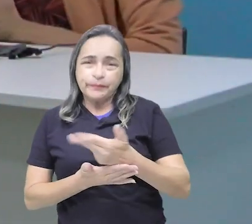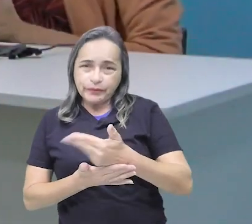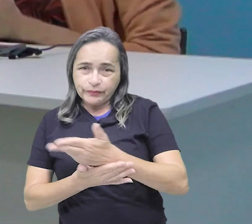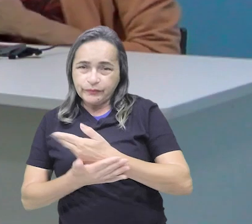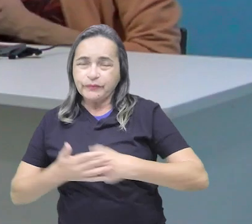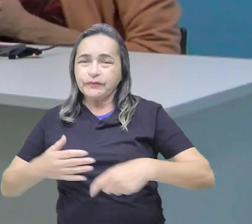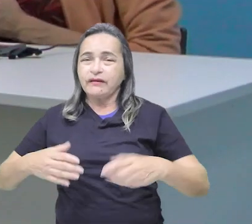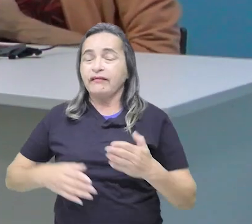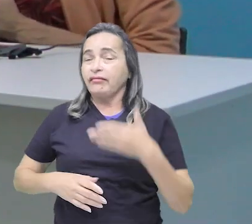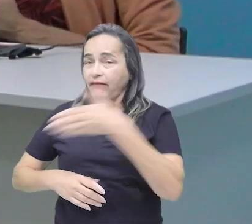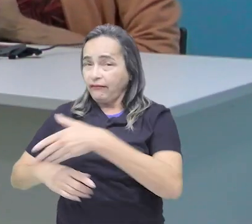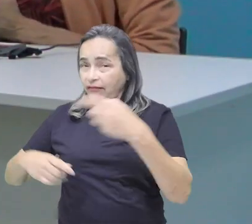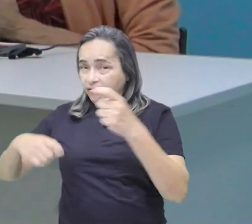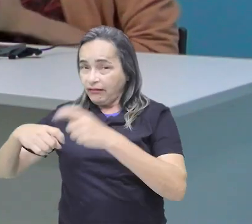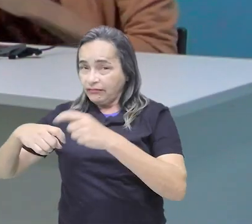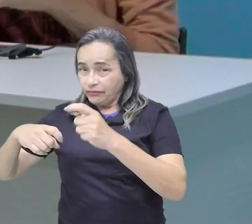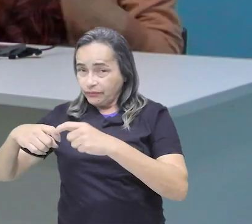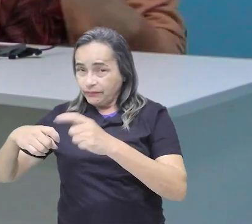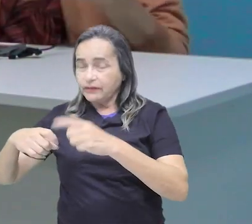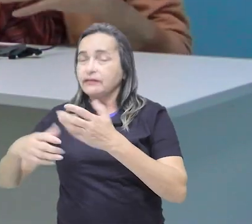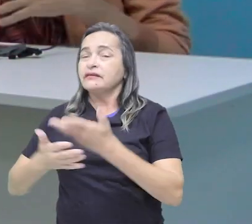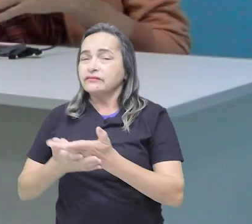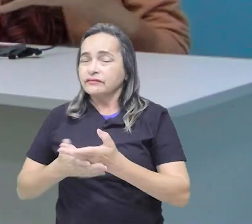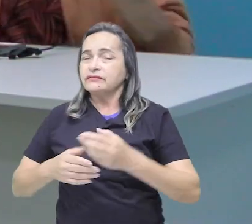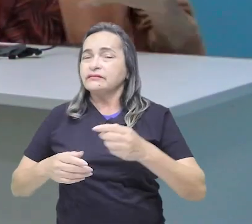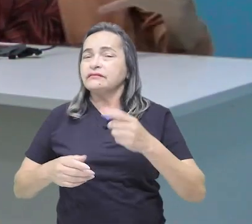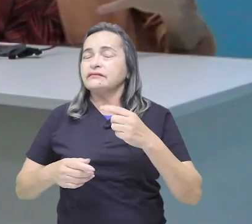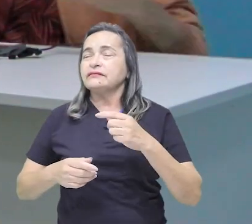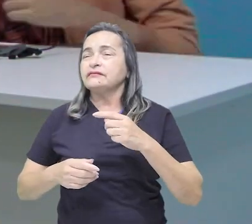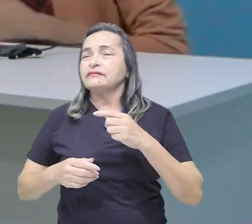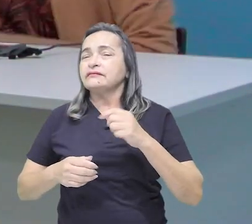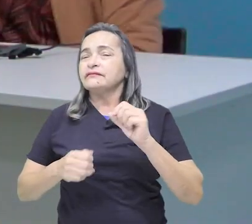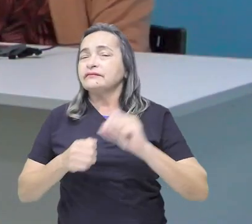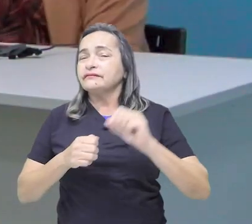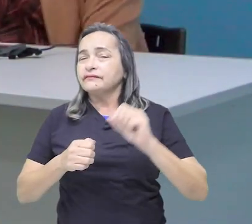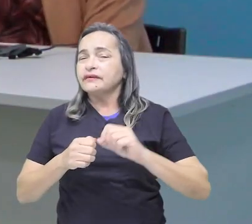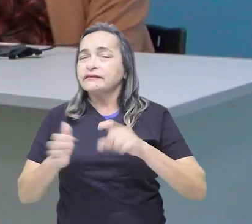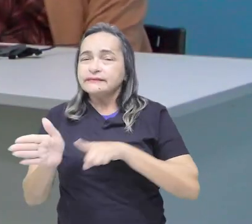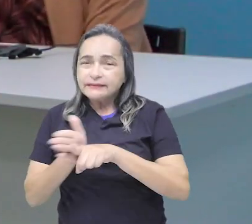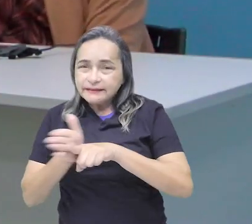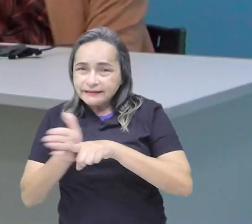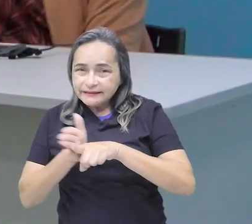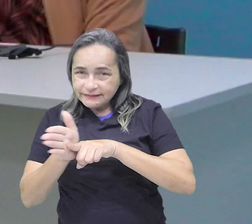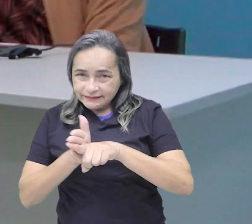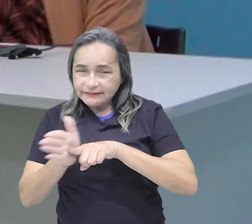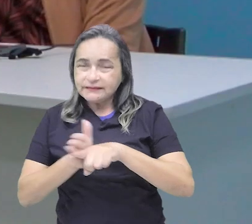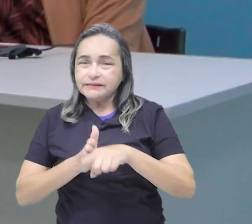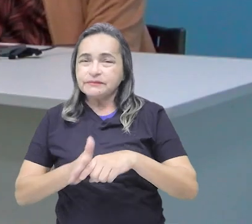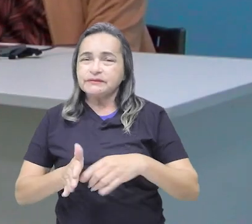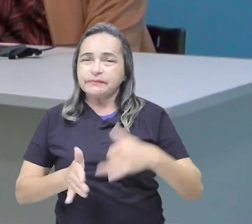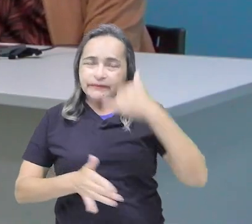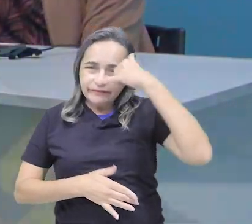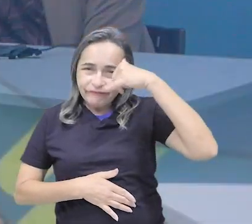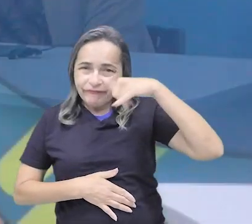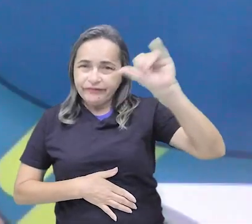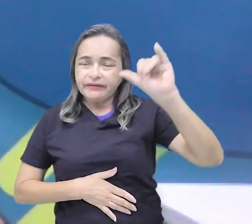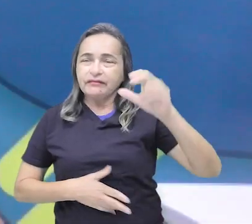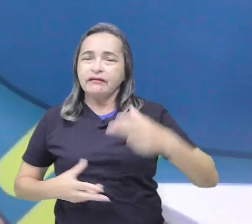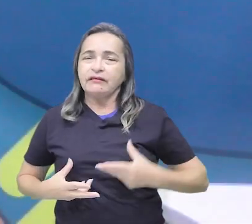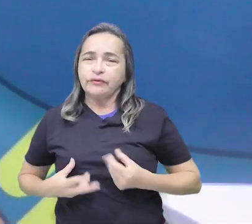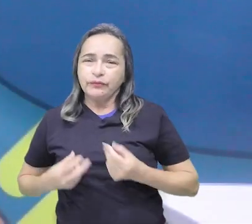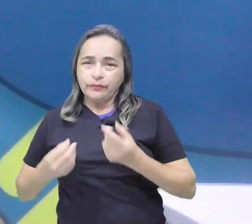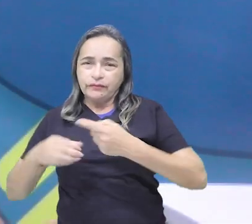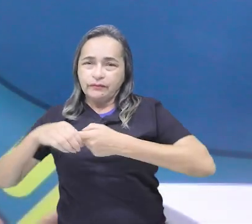médico para fazer exames preventivos contra o câncer de próstata? Muito bem, sua pergunta é muito